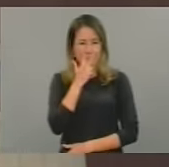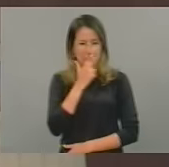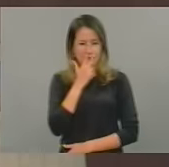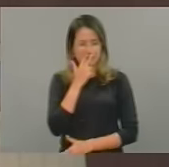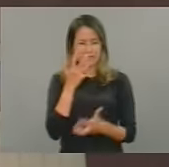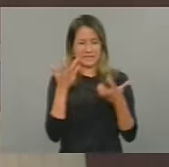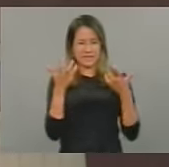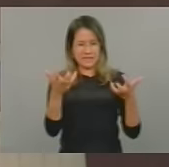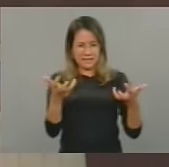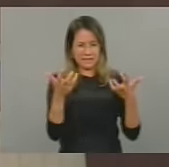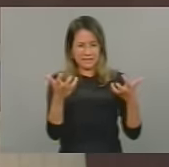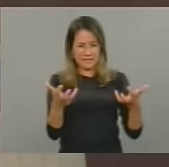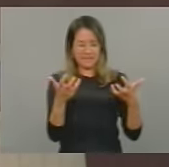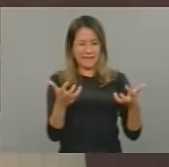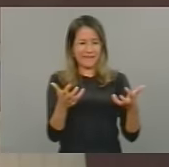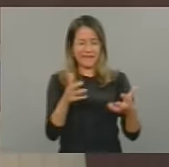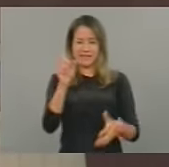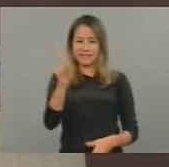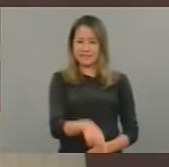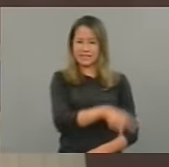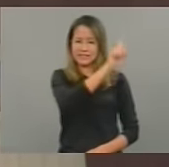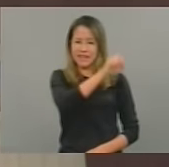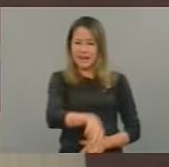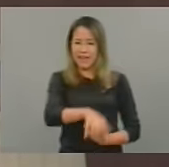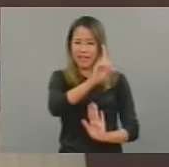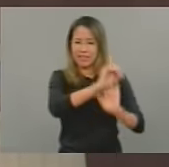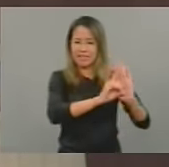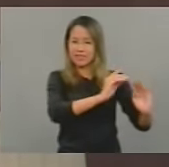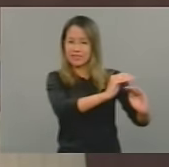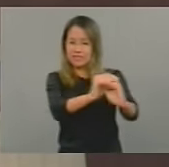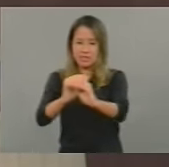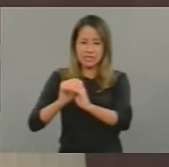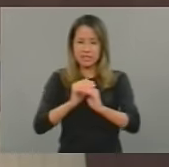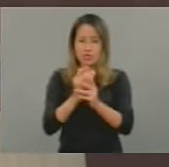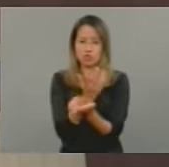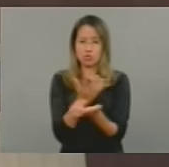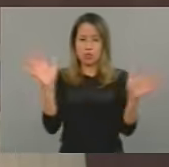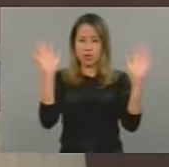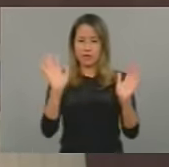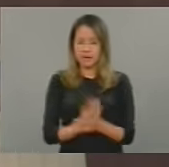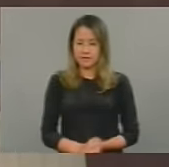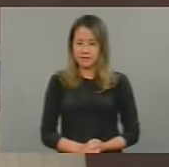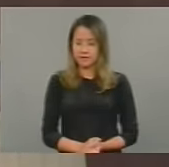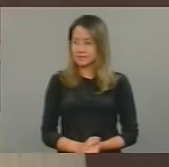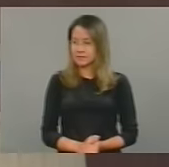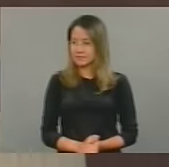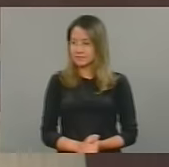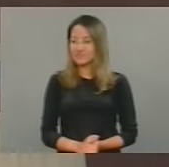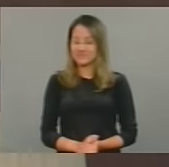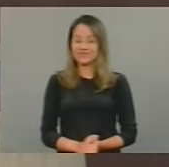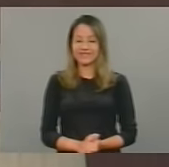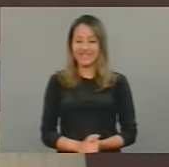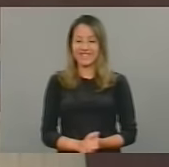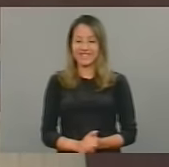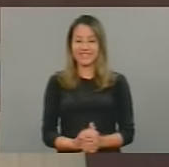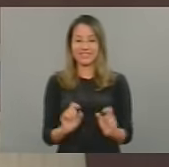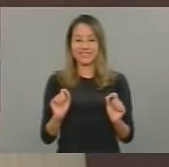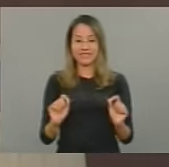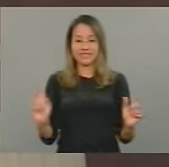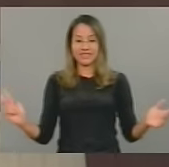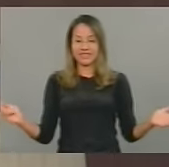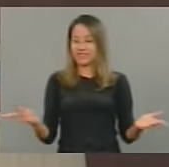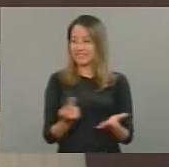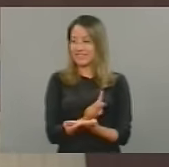reacionárias, antidemocráticas, que pedem, inclusive, volta da ditadura, vêm se